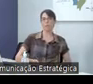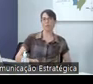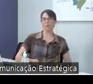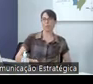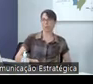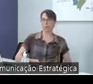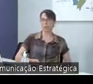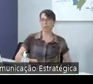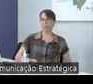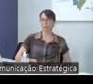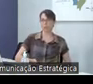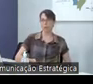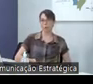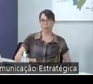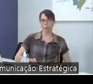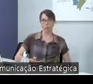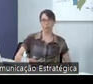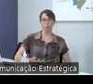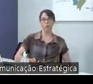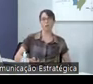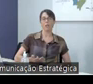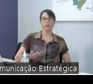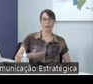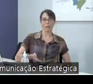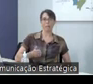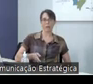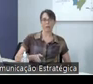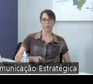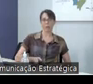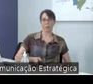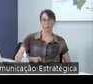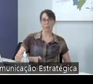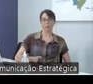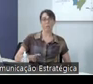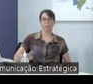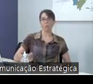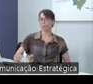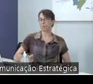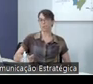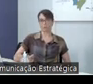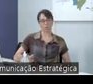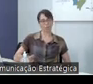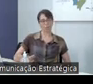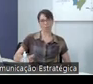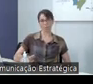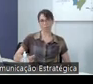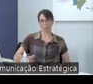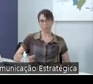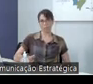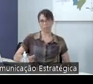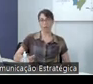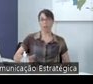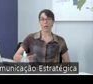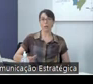pareciam ser investigação de transmissão vertical porque elas possuíam carga viral indetectável e nenhuma dispensa the antiretroviral